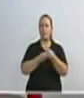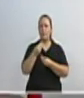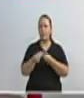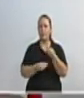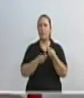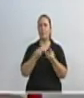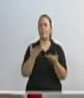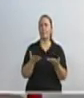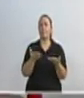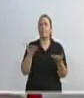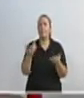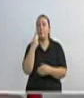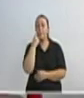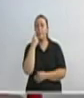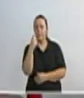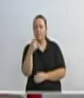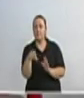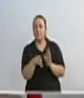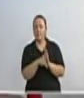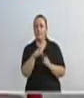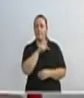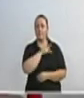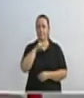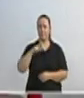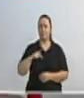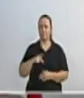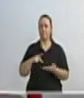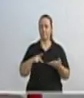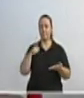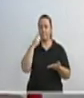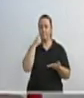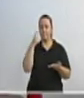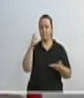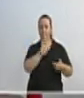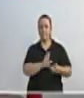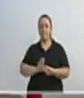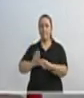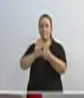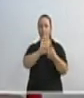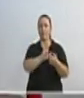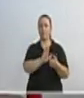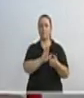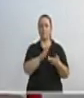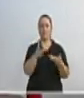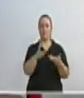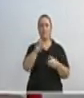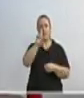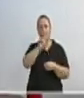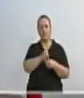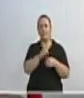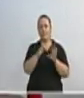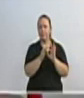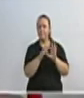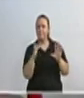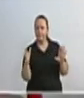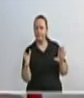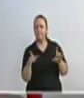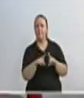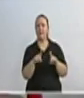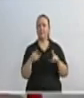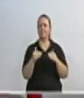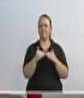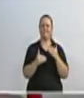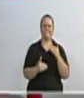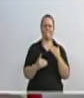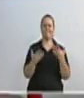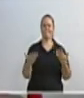identificar o interesse público, né? Muito embora o interesse público ele se manifeste na questão da desapropriação, e seria algo incabível no sentido